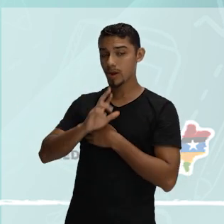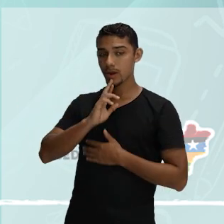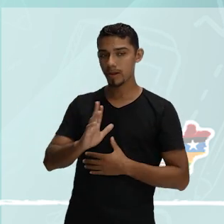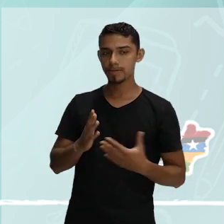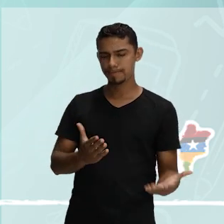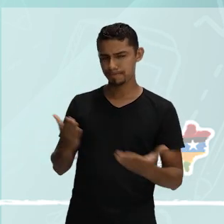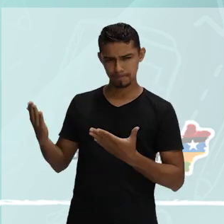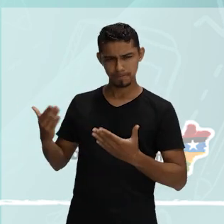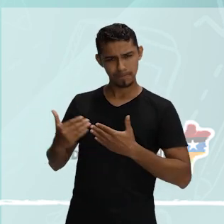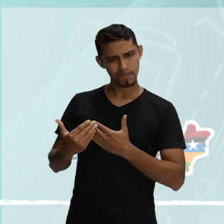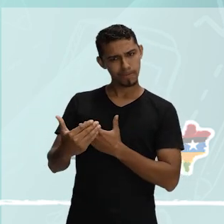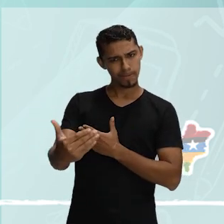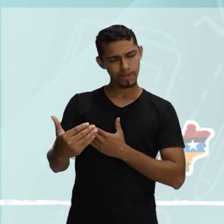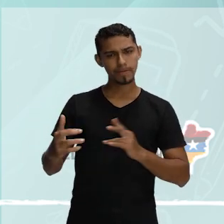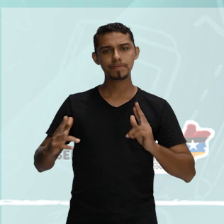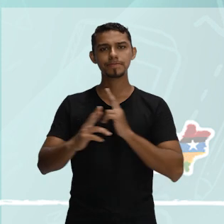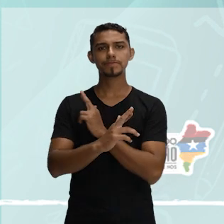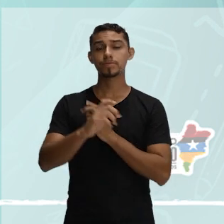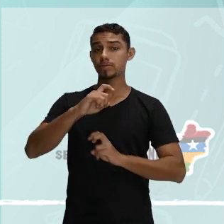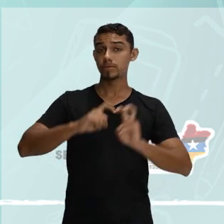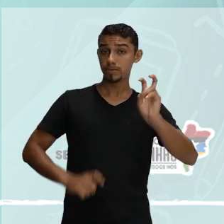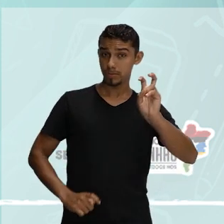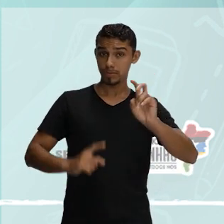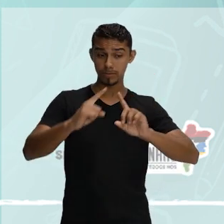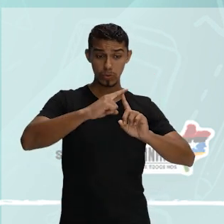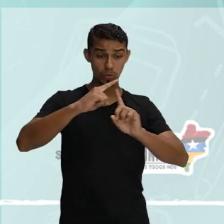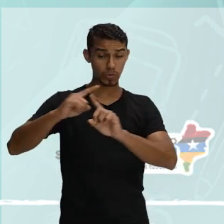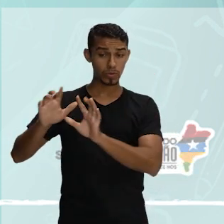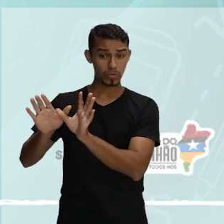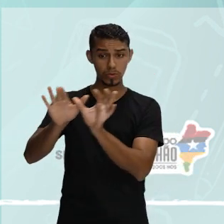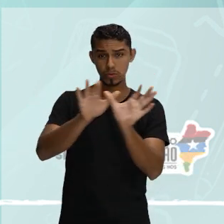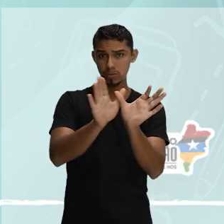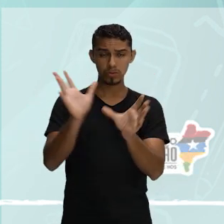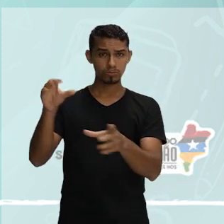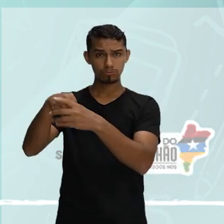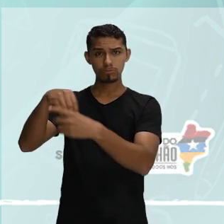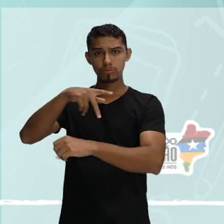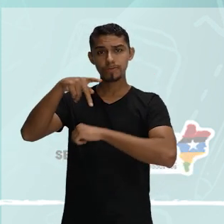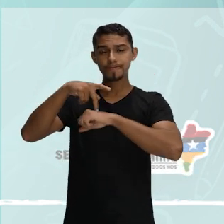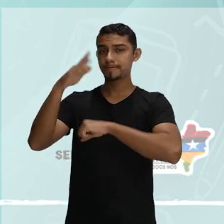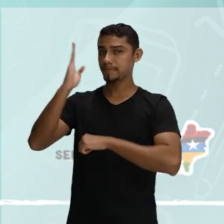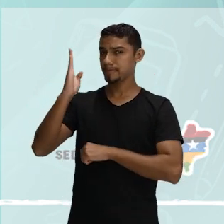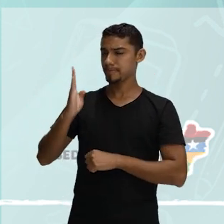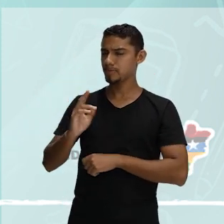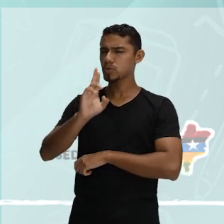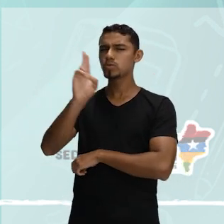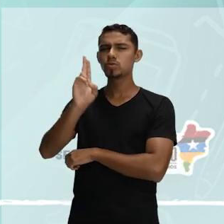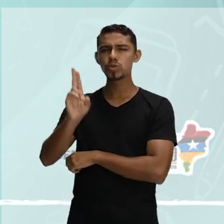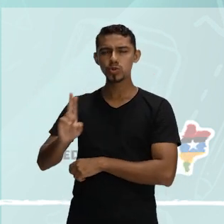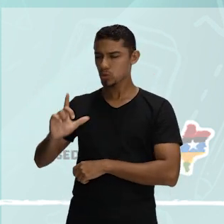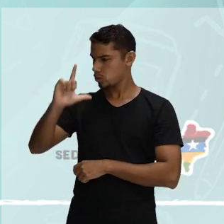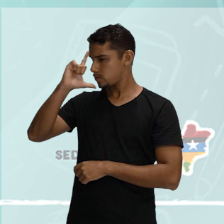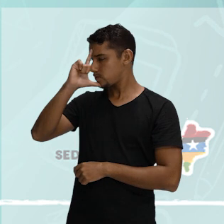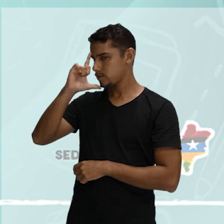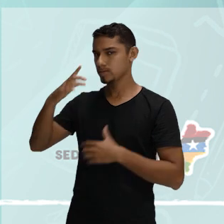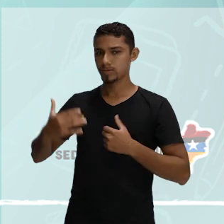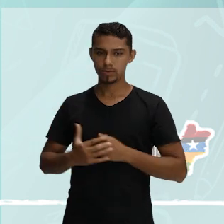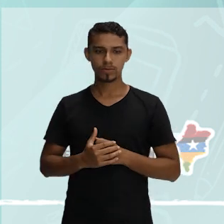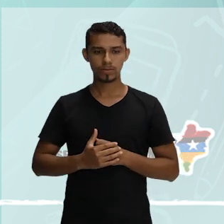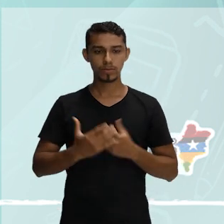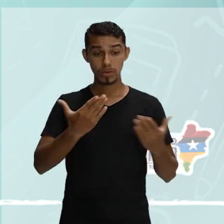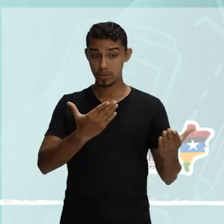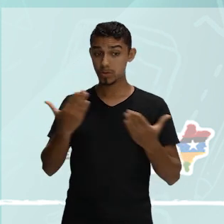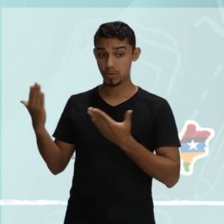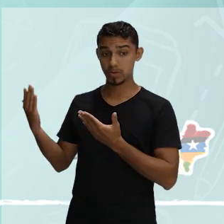A seguir estão relacionados 5 tipos de aves comuns no Brasil. Então, eu tenho aqui saíra azul, alma